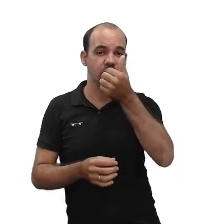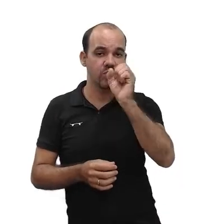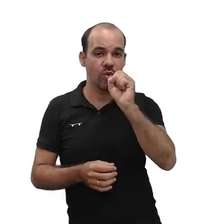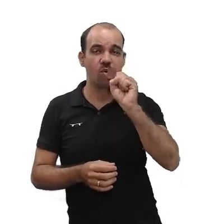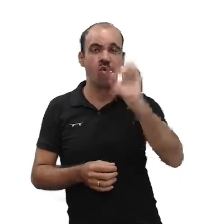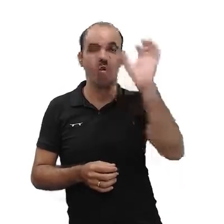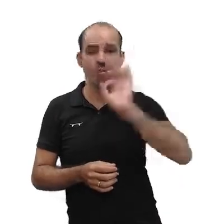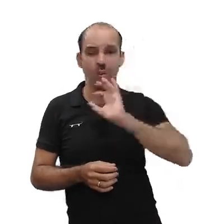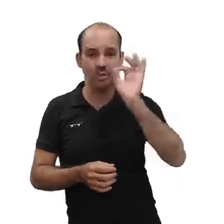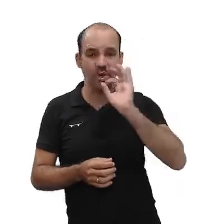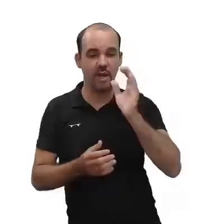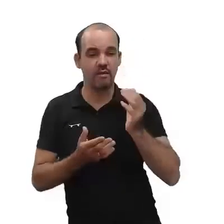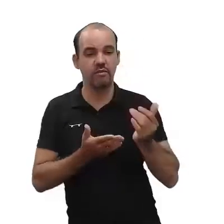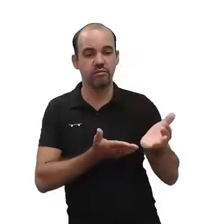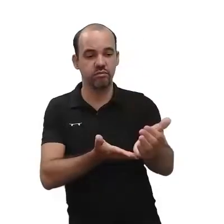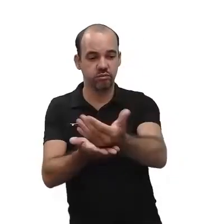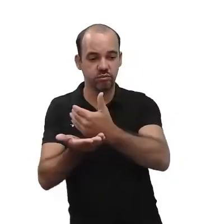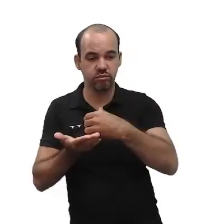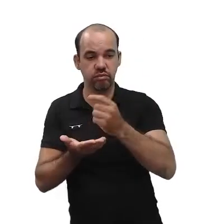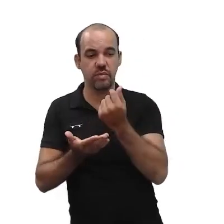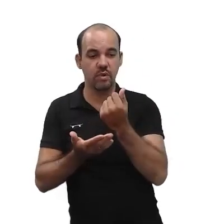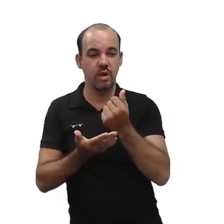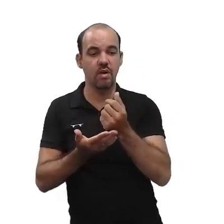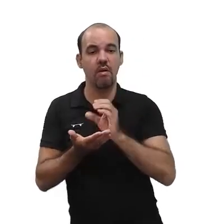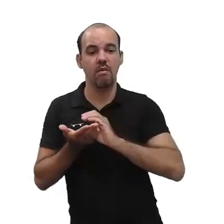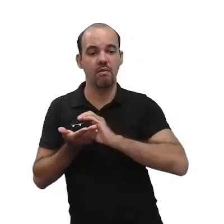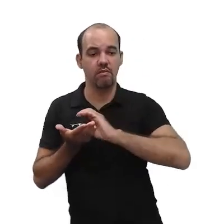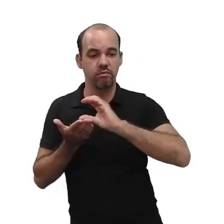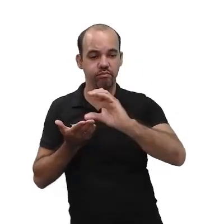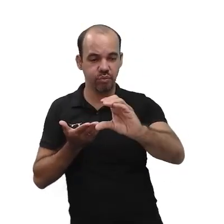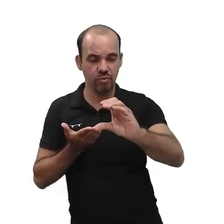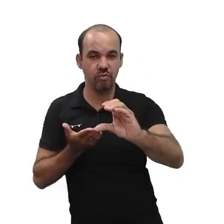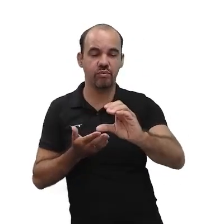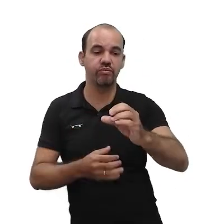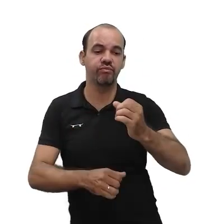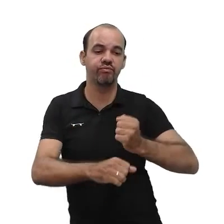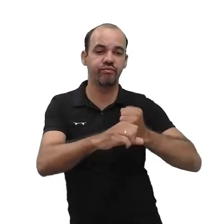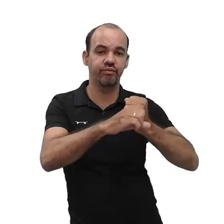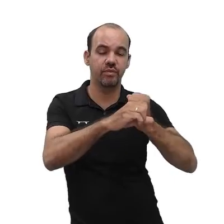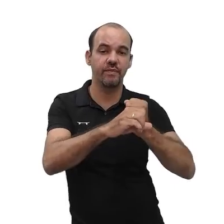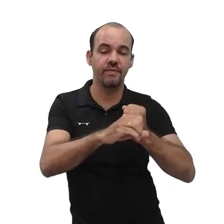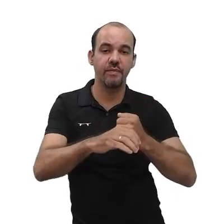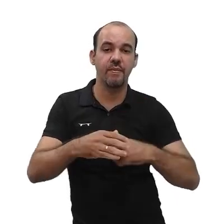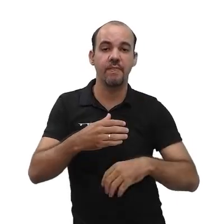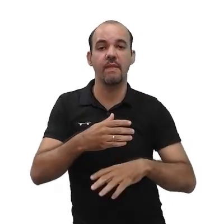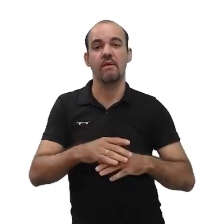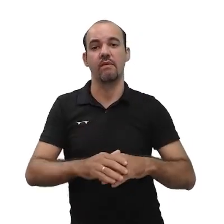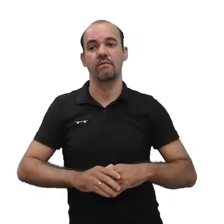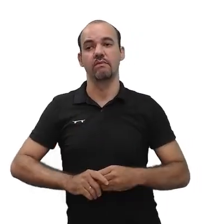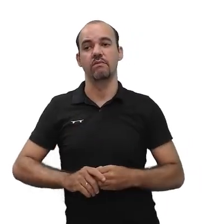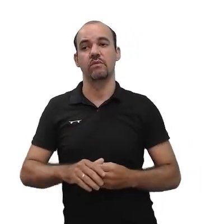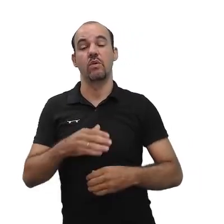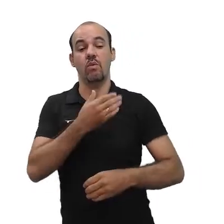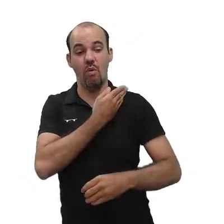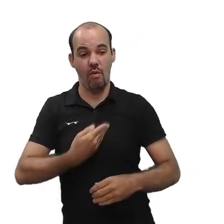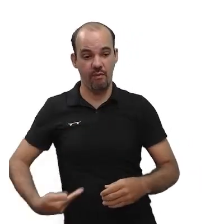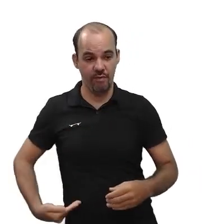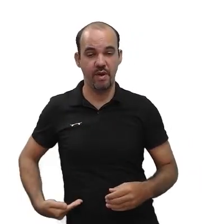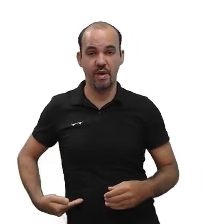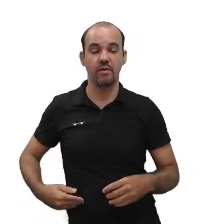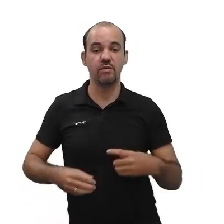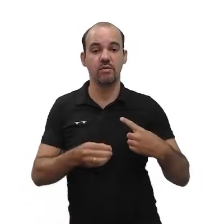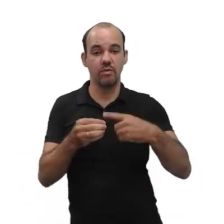seus recursos na educação. Os estados, o Distrito Federal, os municípios, 25%, no mínimo, da receita resultante de imposto. Ou seja,